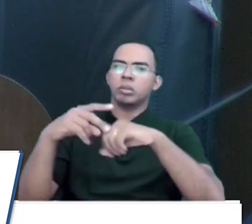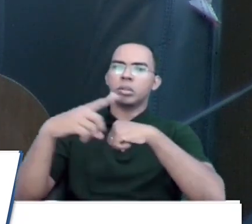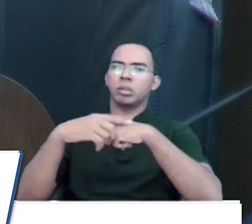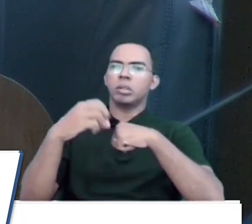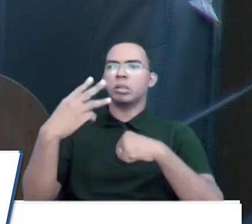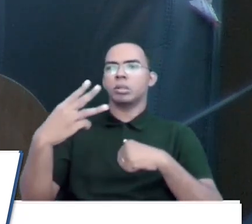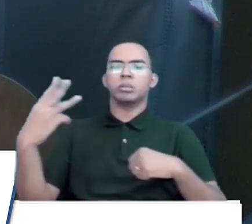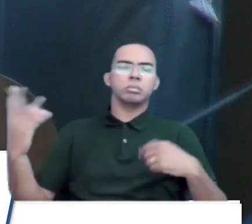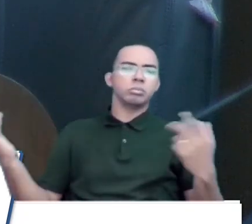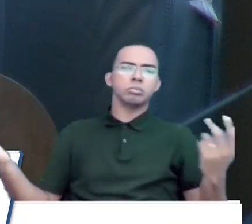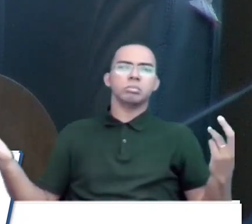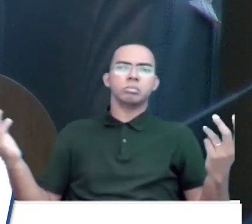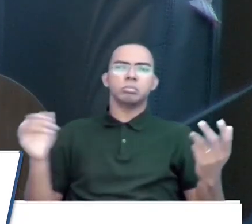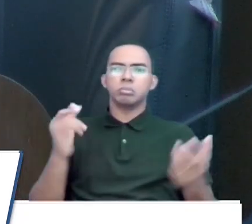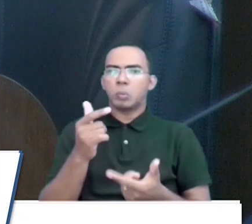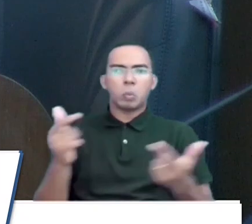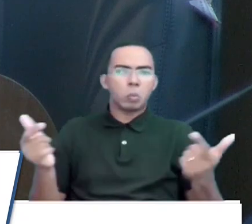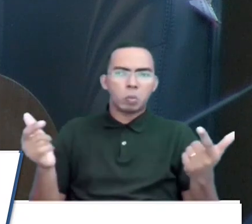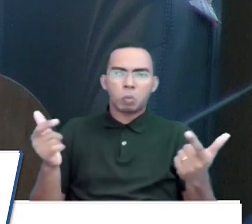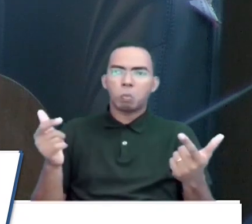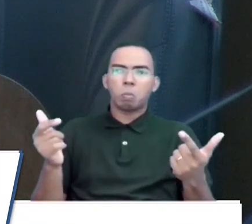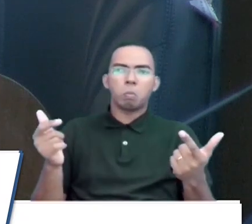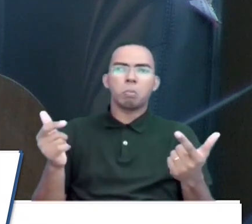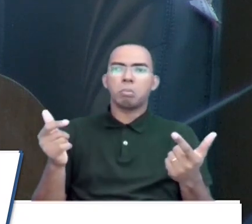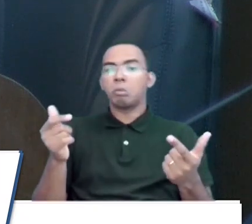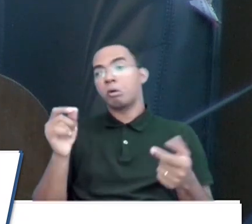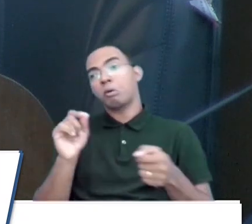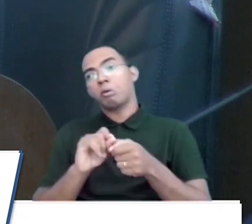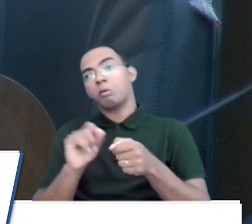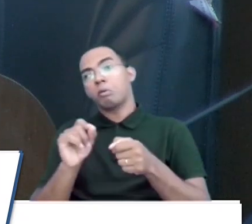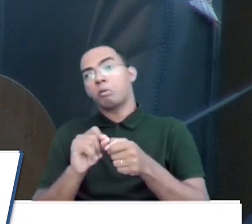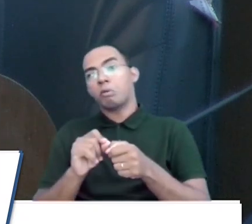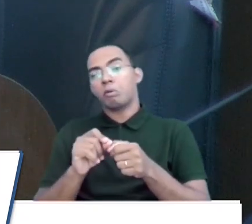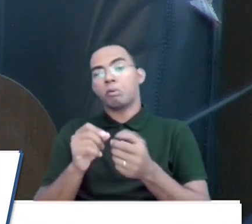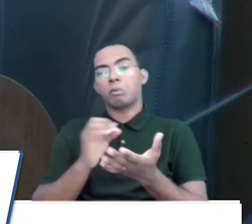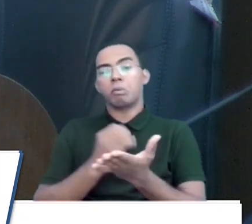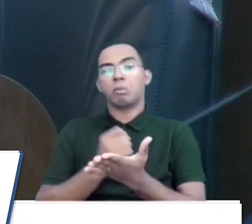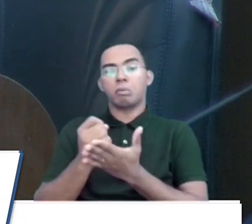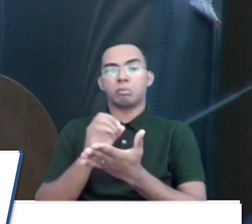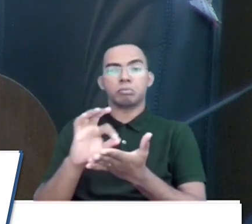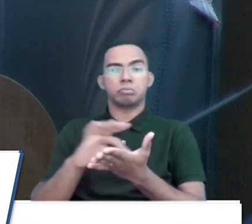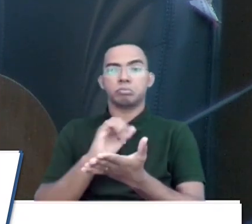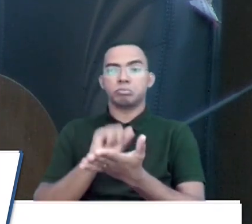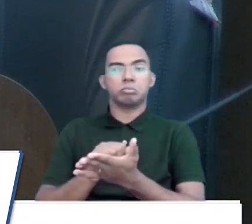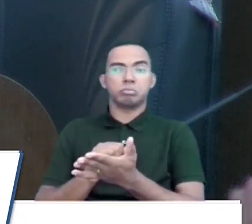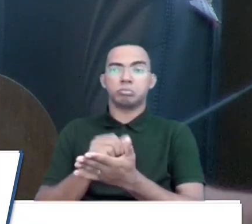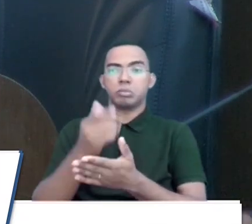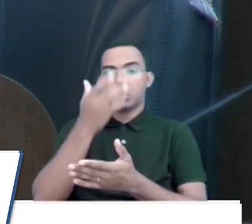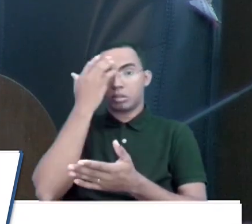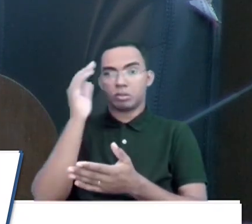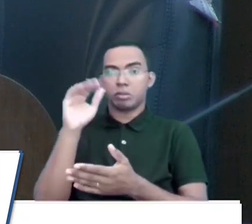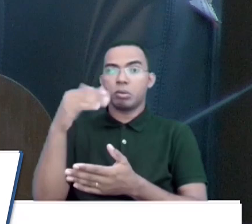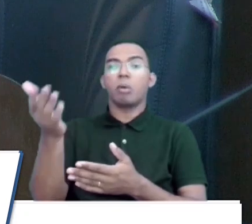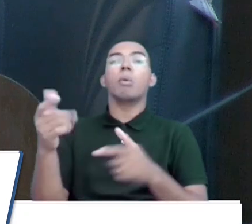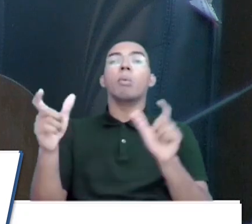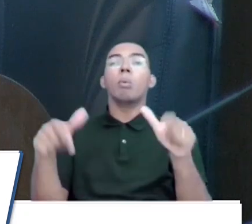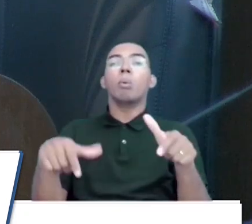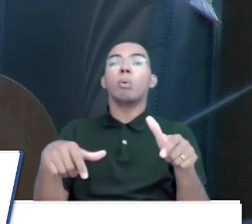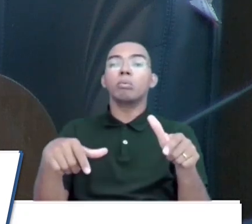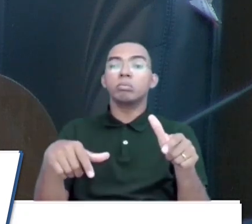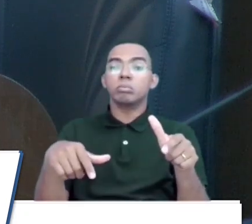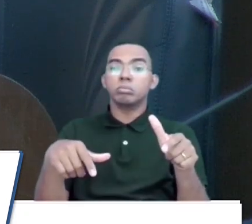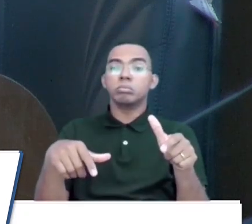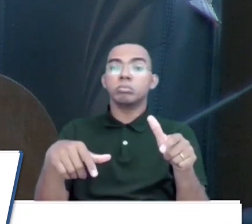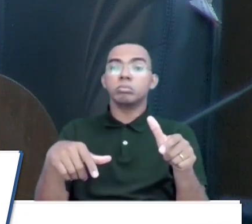33. Se não é tráfico, talvez faz um termo circunstanciado. E depois as pessoas vão para onde? E